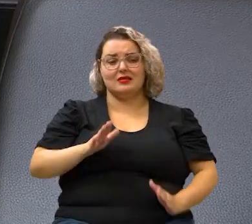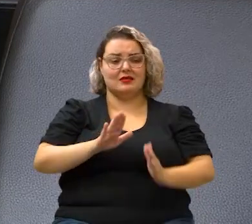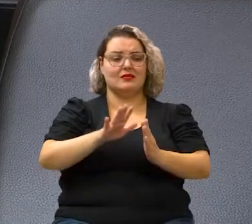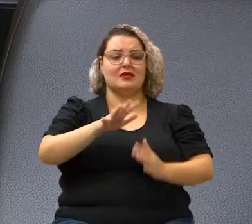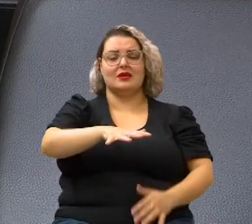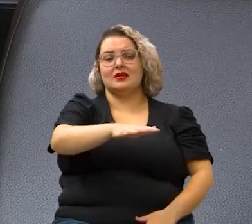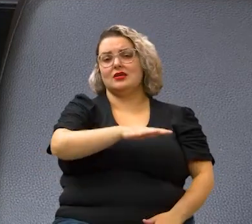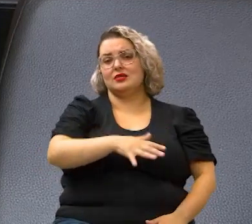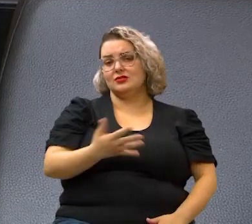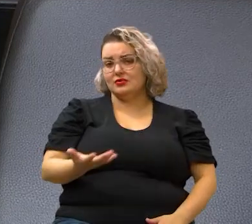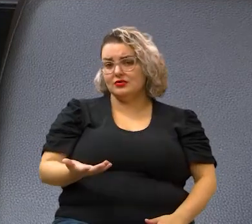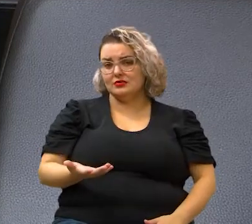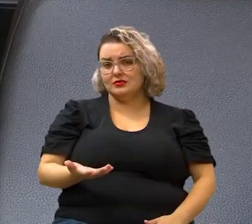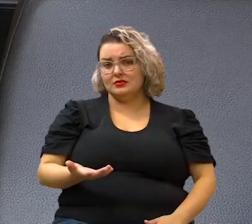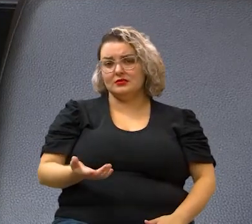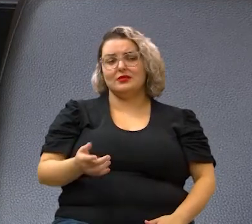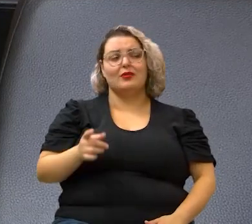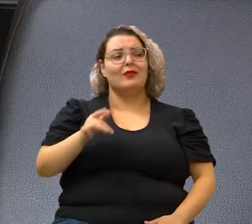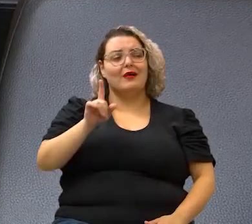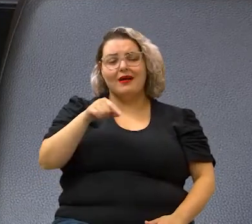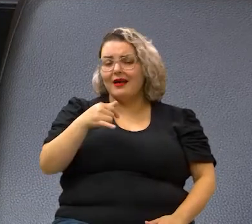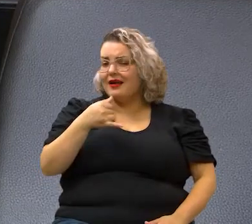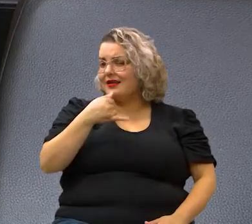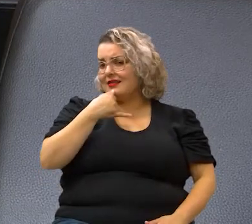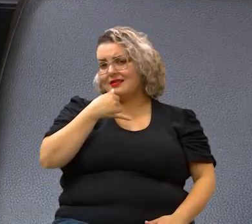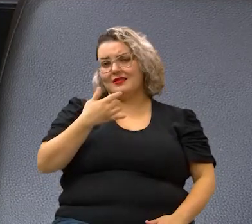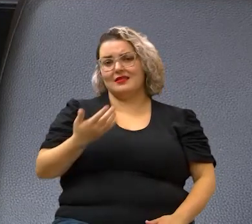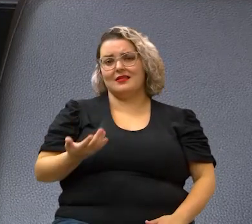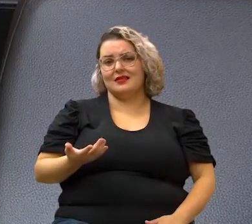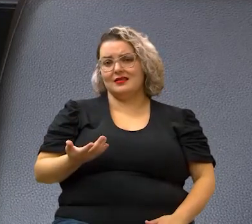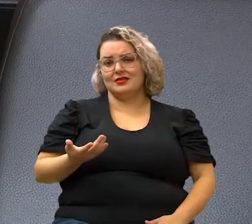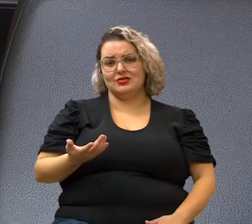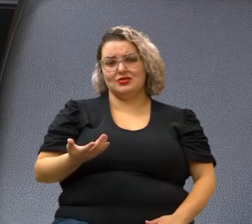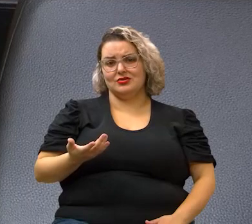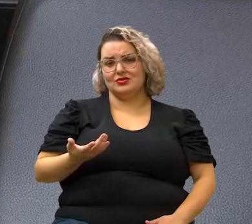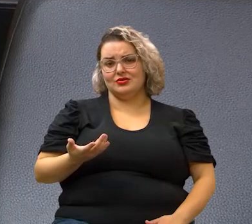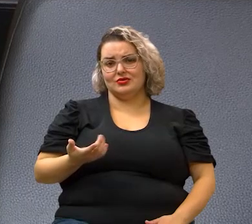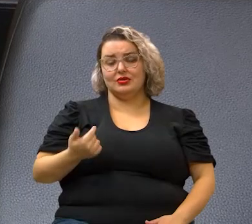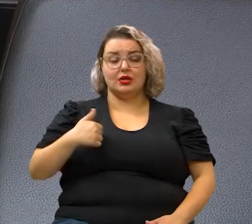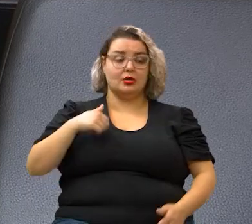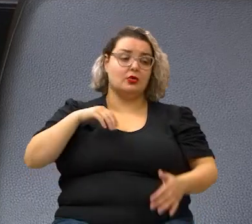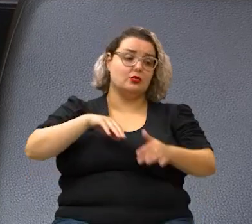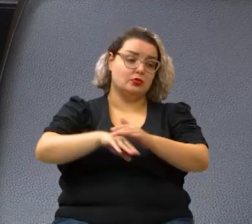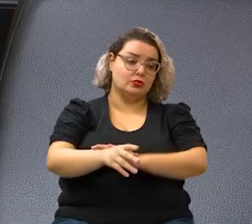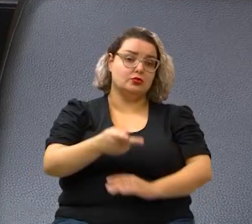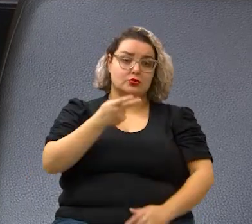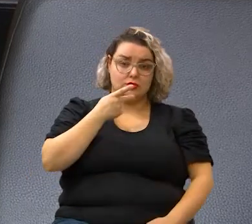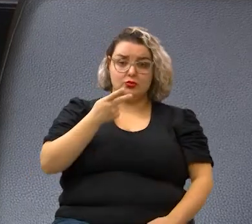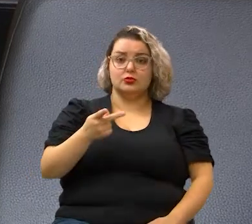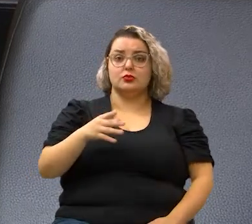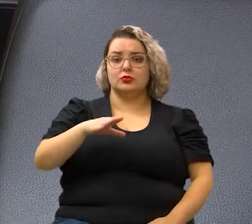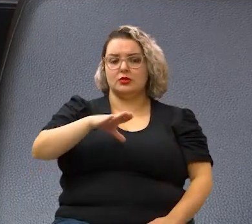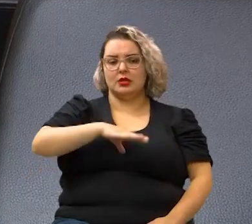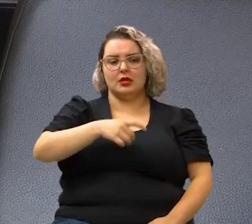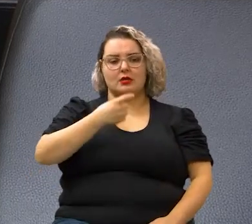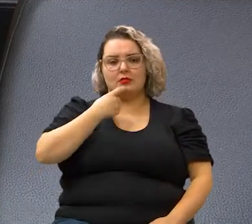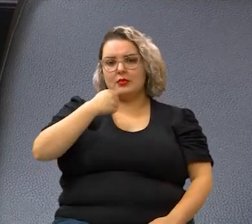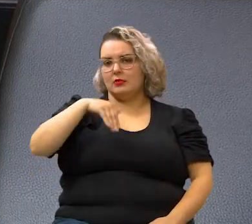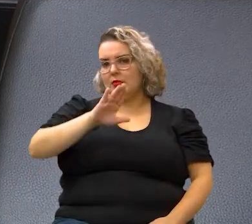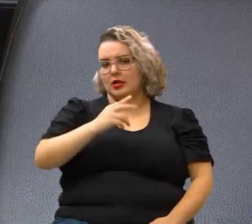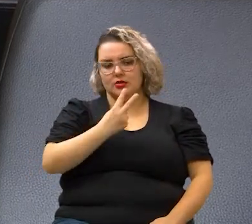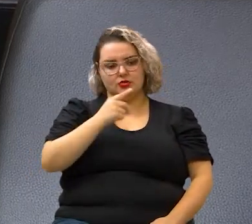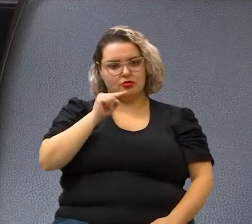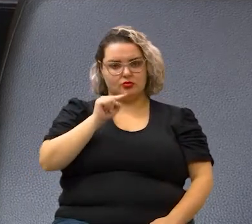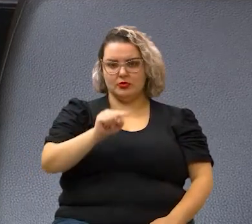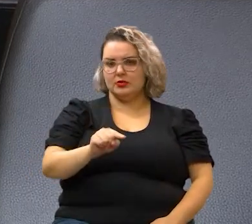frente à Regional, em frente ao Correio Popular. Então é muito triste tudo isso. Eu costumo dizer que Campinas já ultrapassou